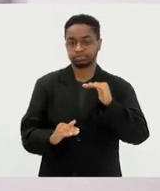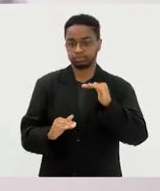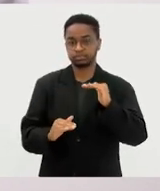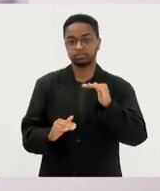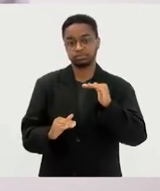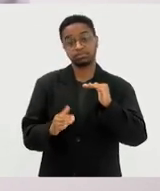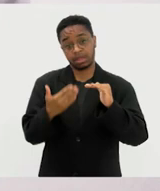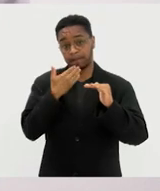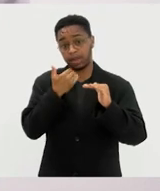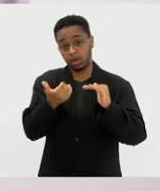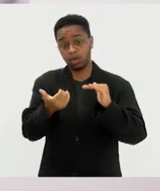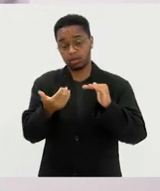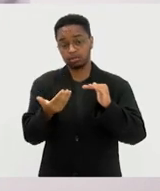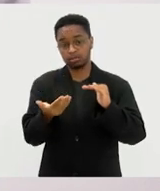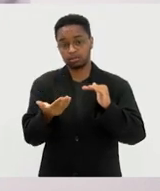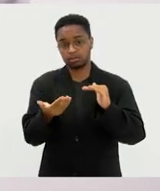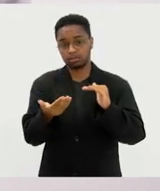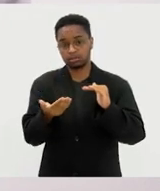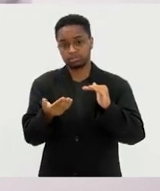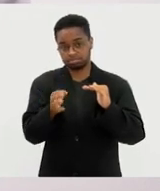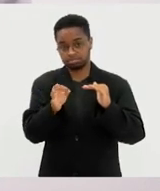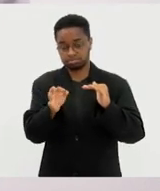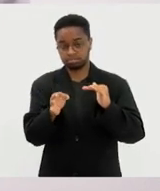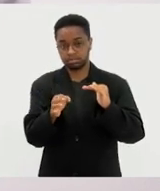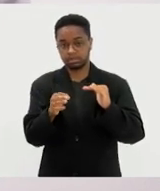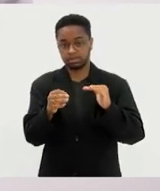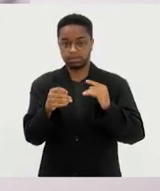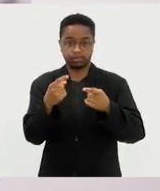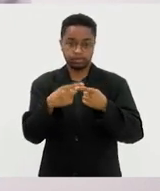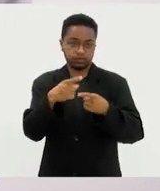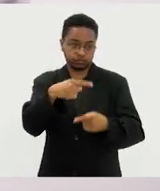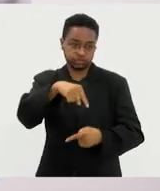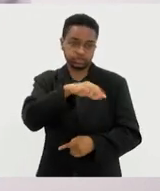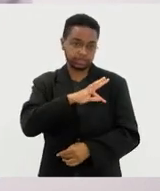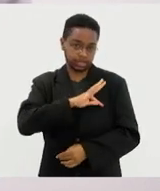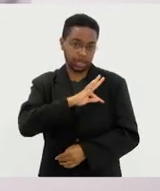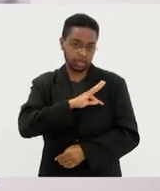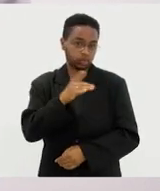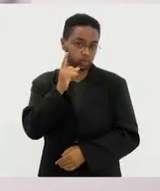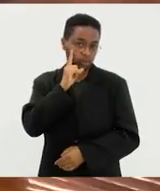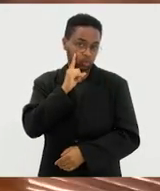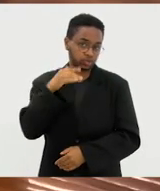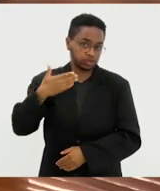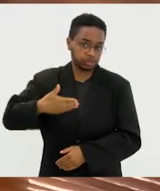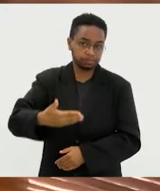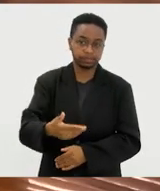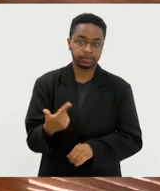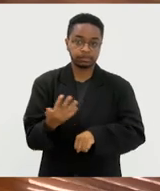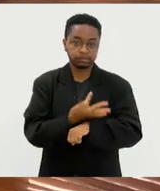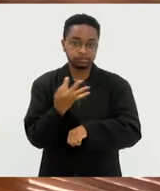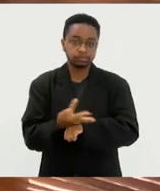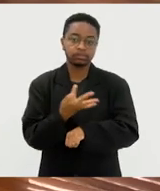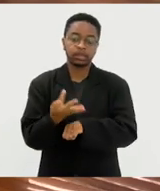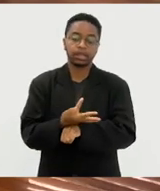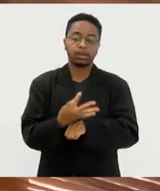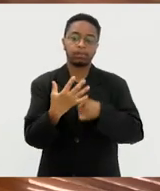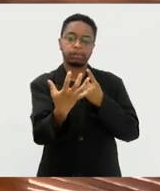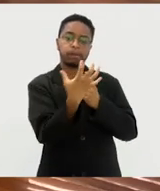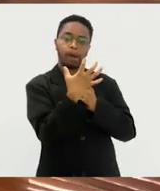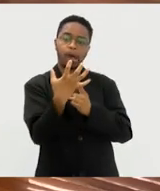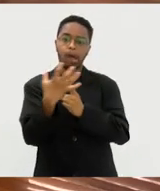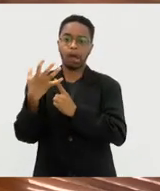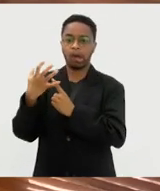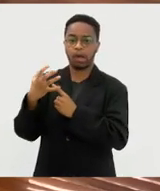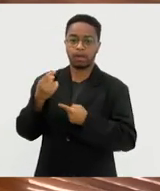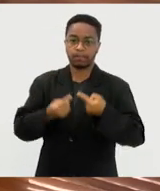Vai ser melhor ainda, né? Para os senhores técnicos que estão ali no dia a dia suportando as pressões políticas, vamos dizer